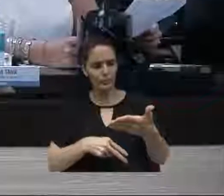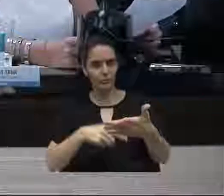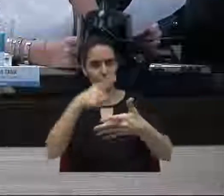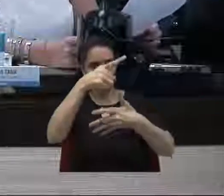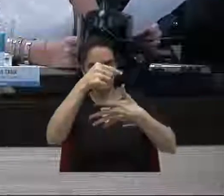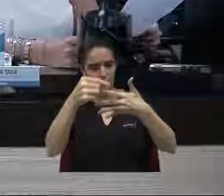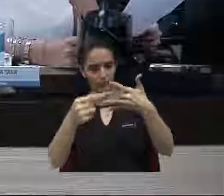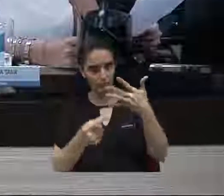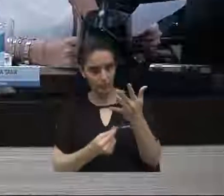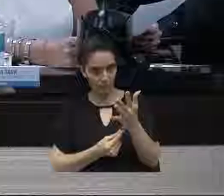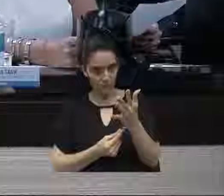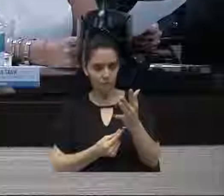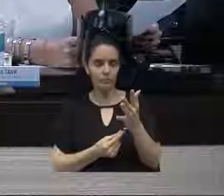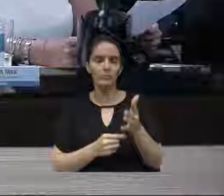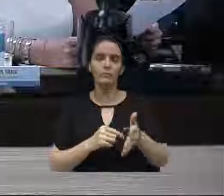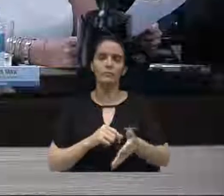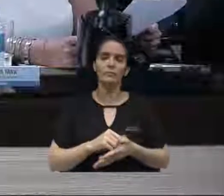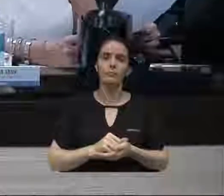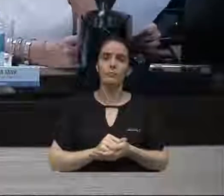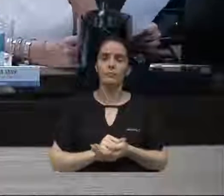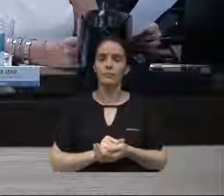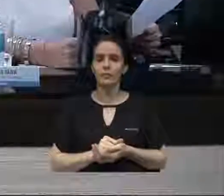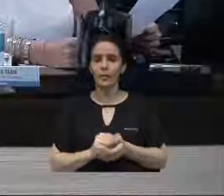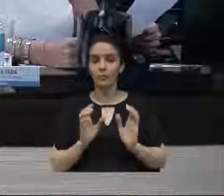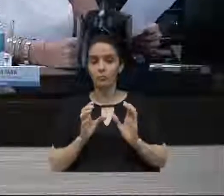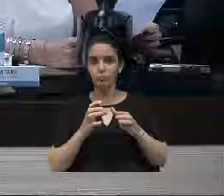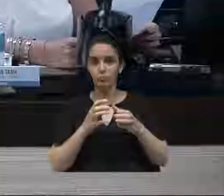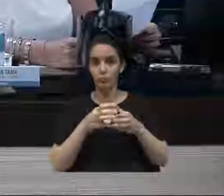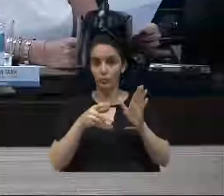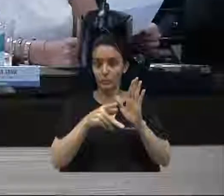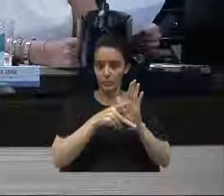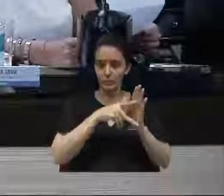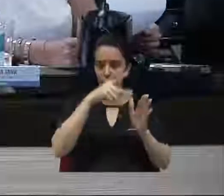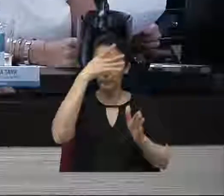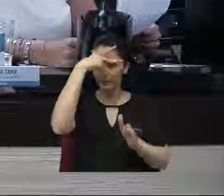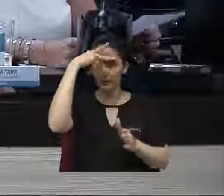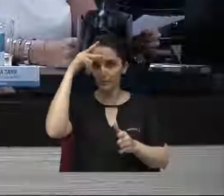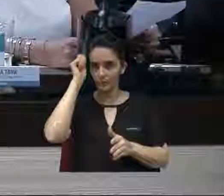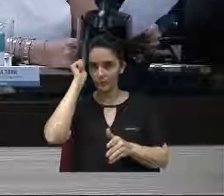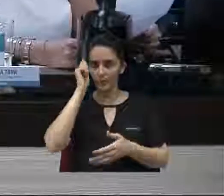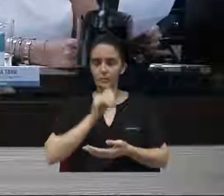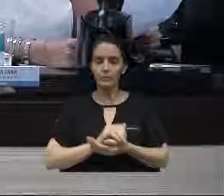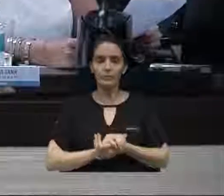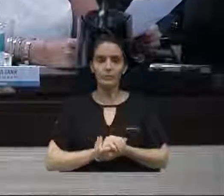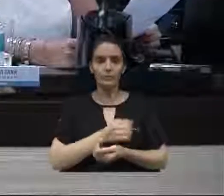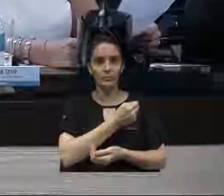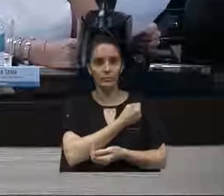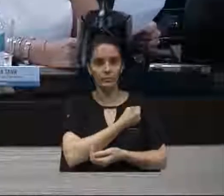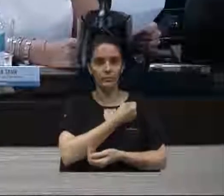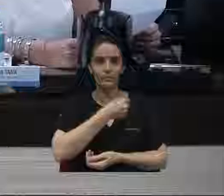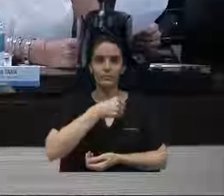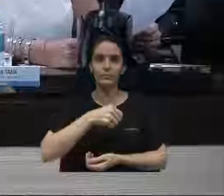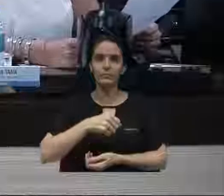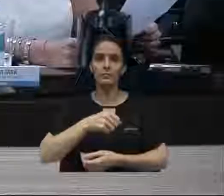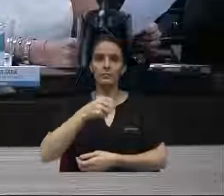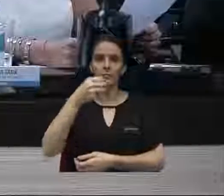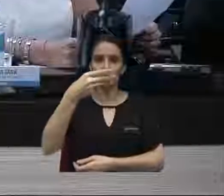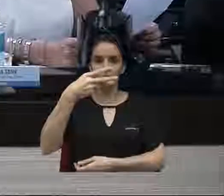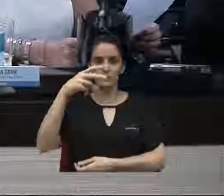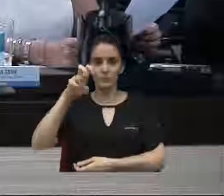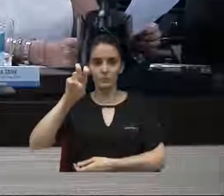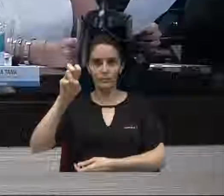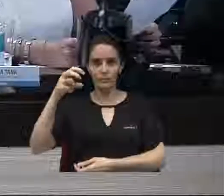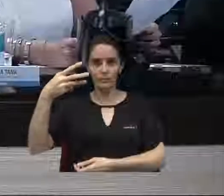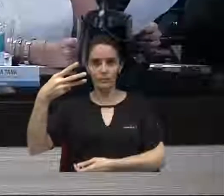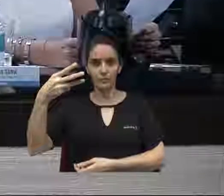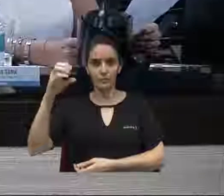parte das secretarias municipais e autarquias que compõem o Poder Executivo Municipal. Ofícios